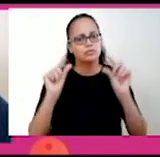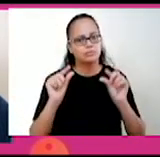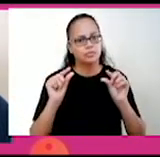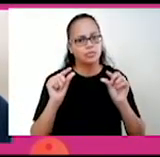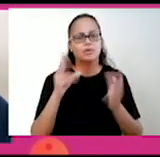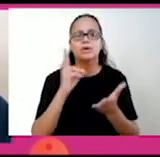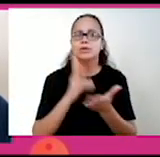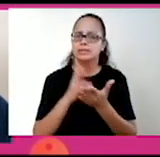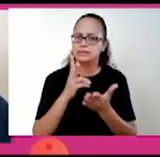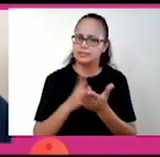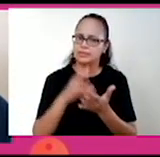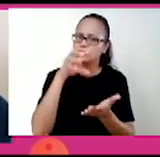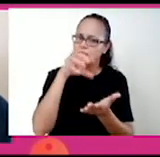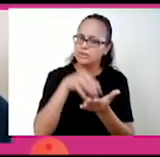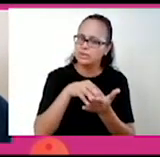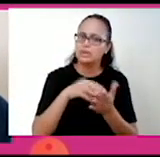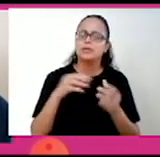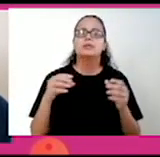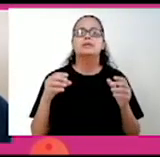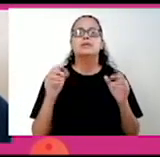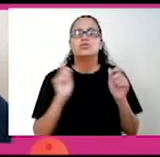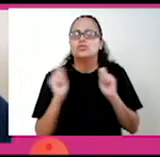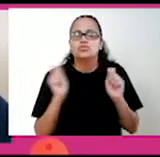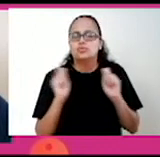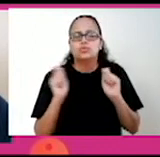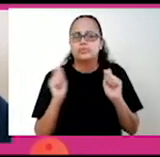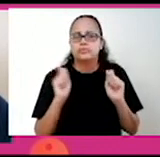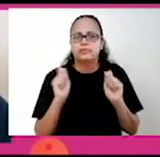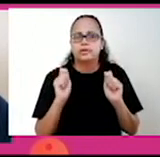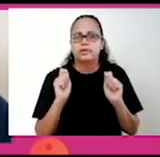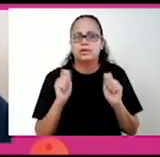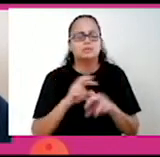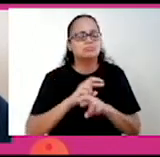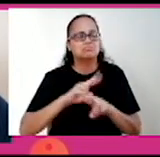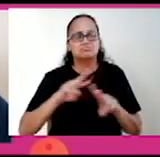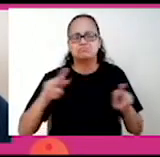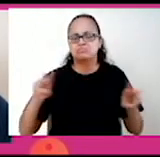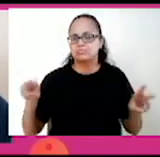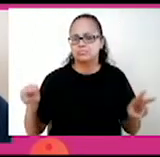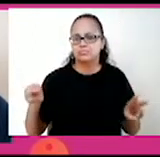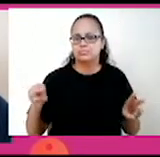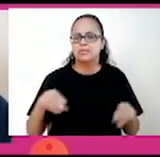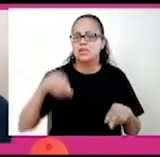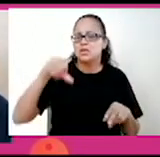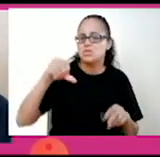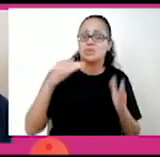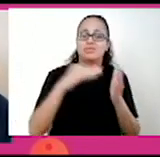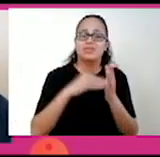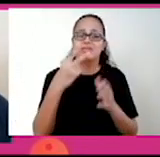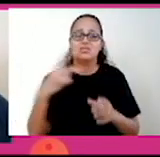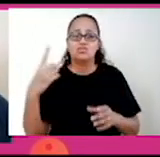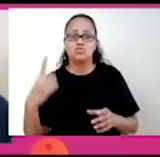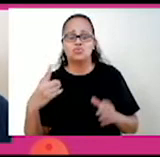também, e sempre concentradas no inverno. As médias térmicas mensais variam muito ao longo do ano, ficando entre 9 e